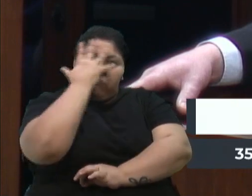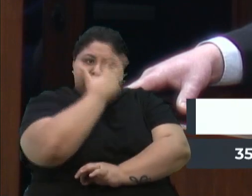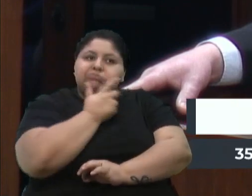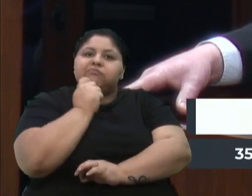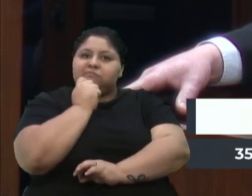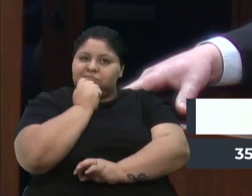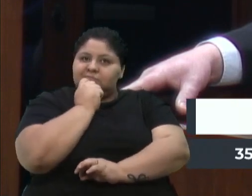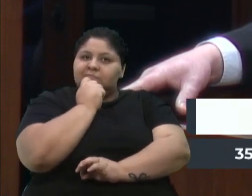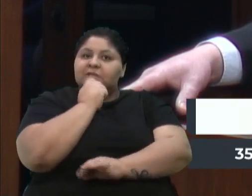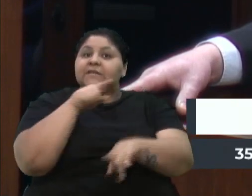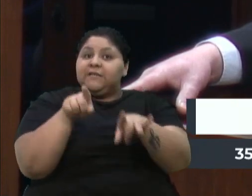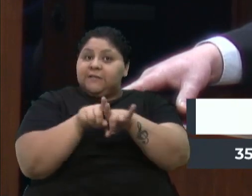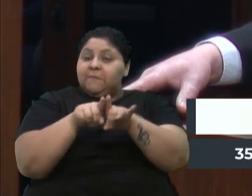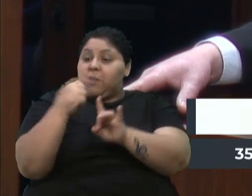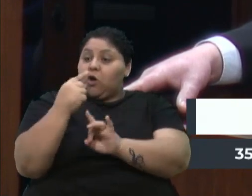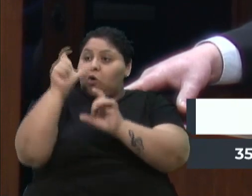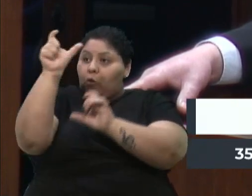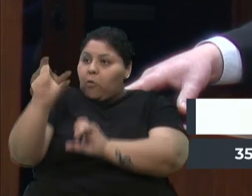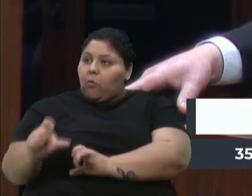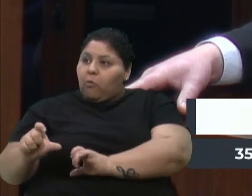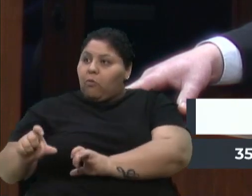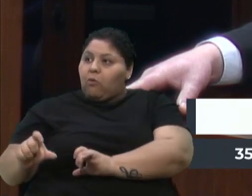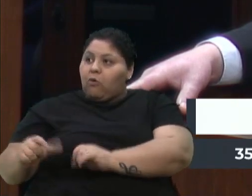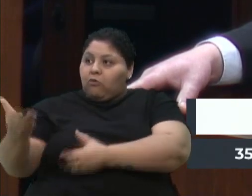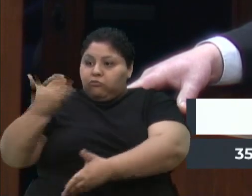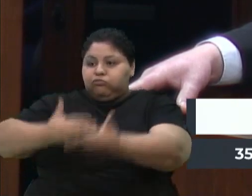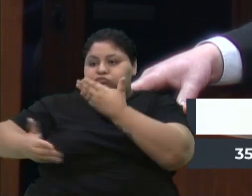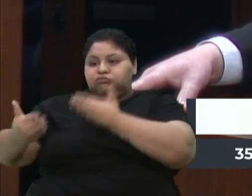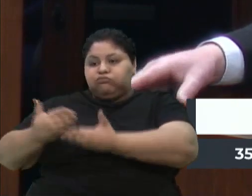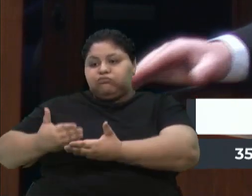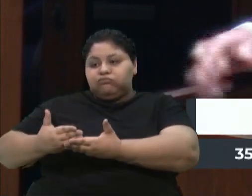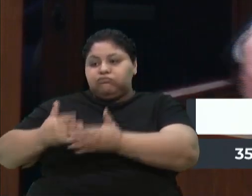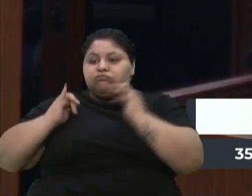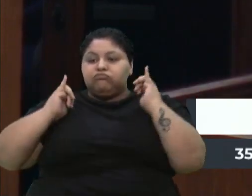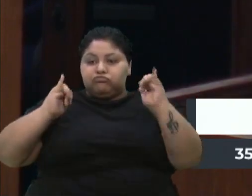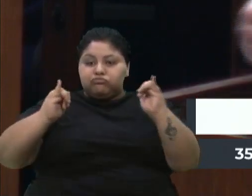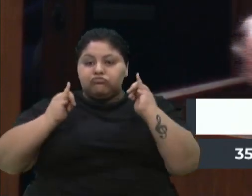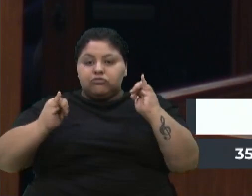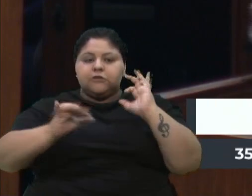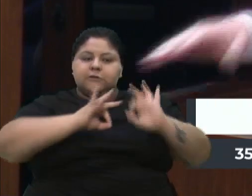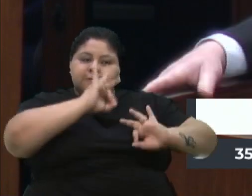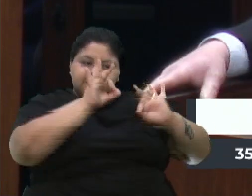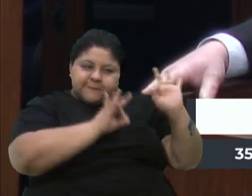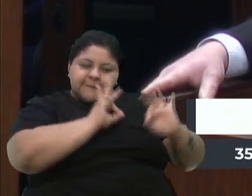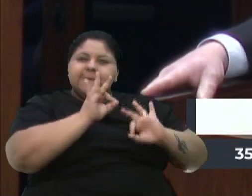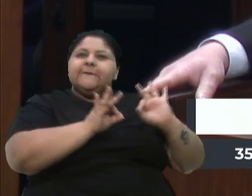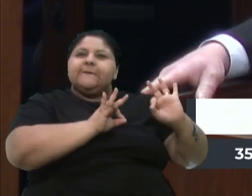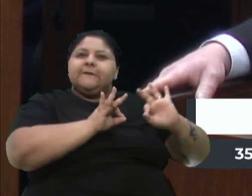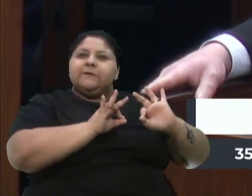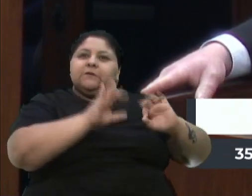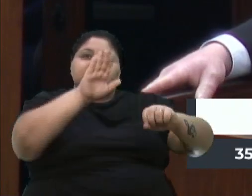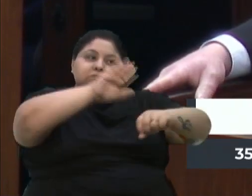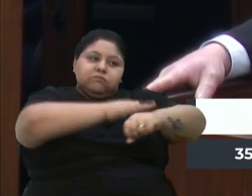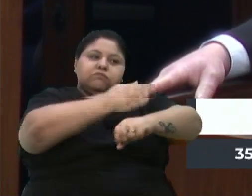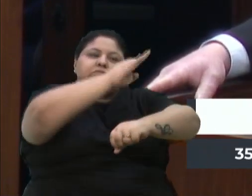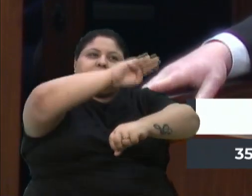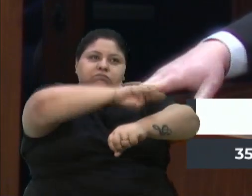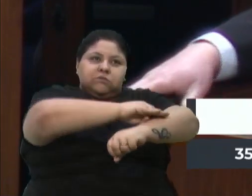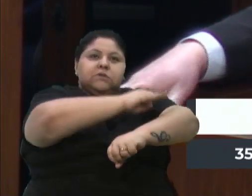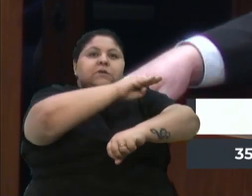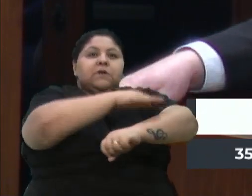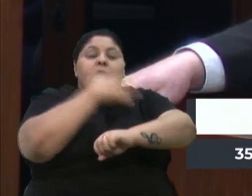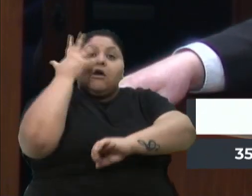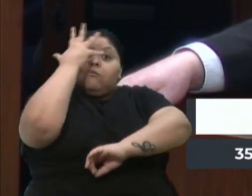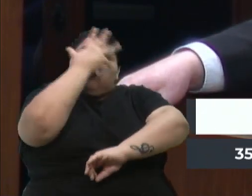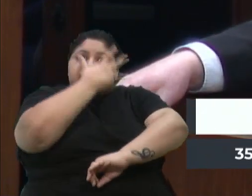também com uma pessoa lá para receber os ônibus que lá chegam, para organizar aquela questão do parque, que é um grande atrativo que